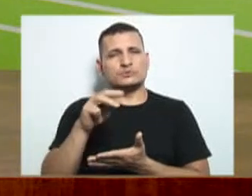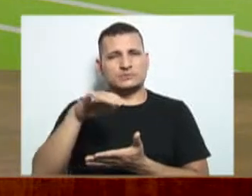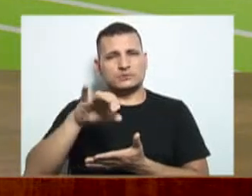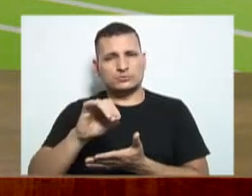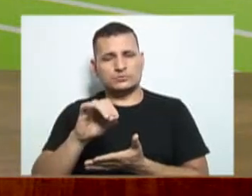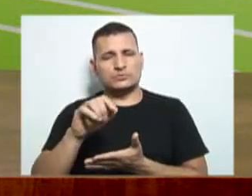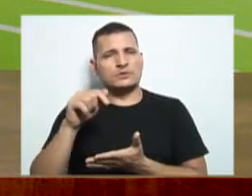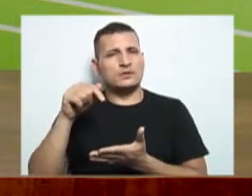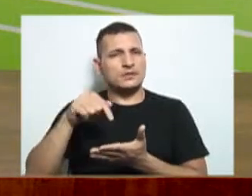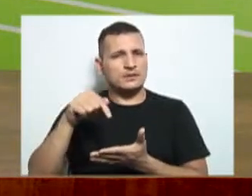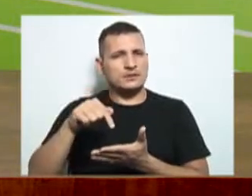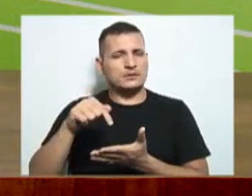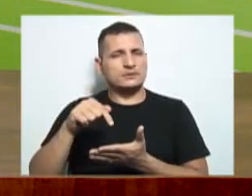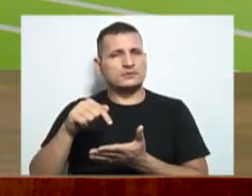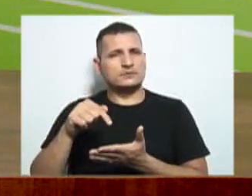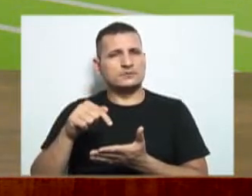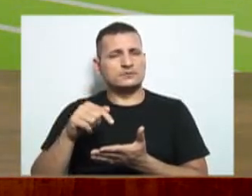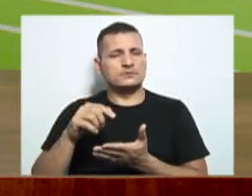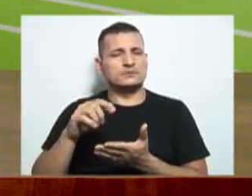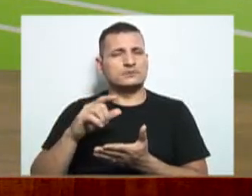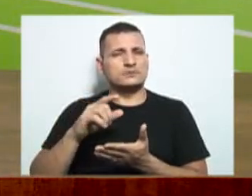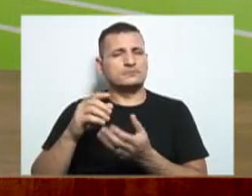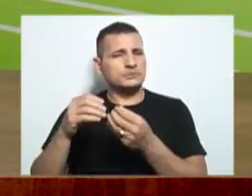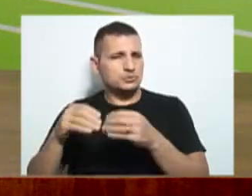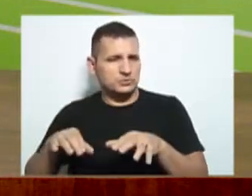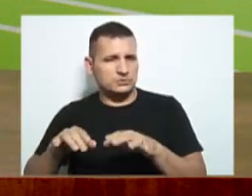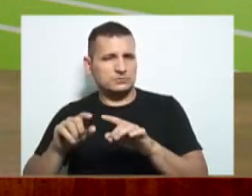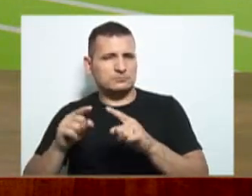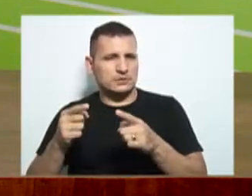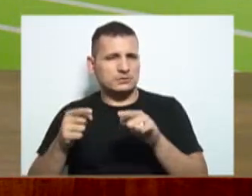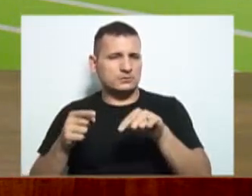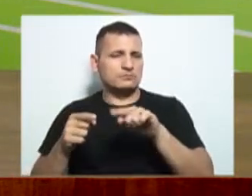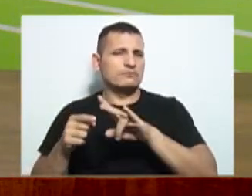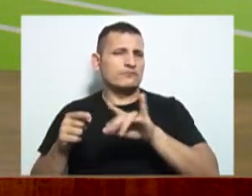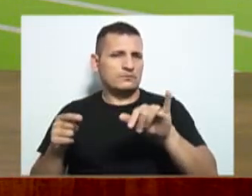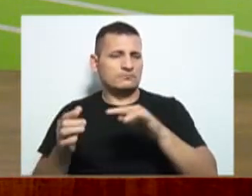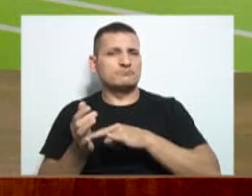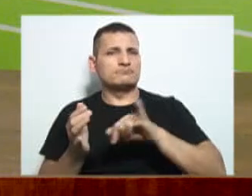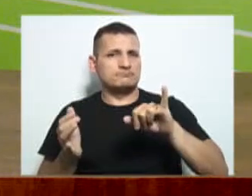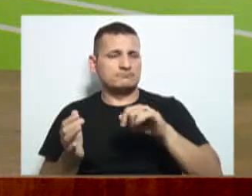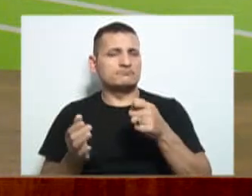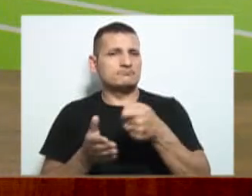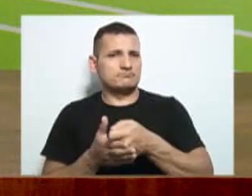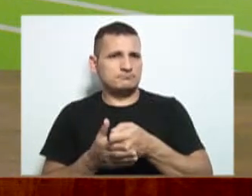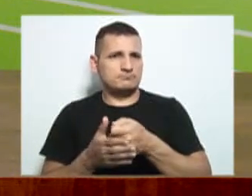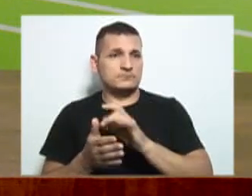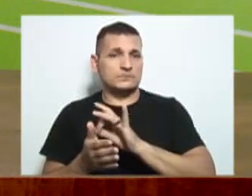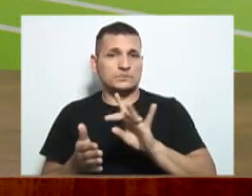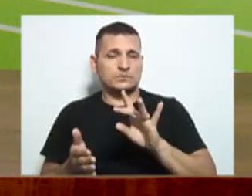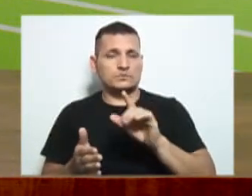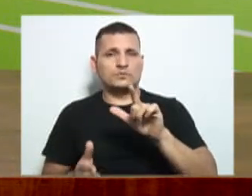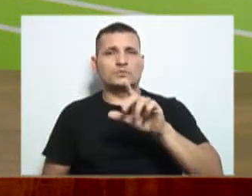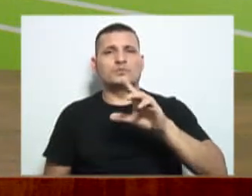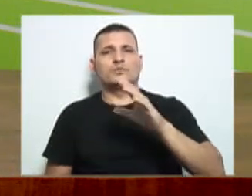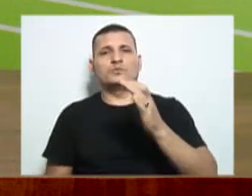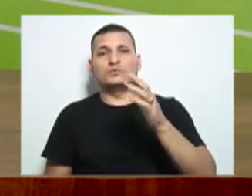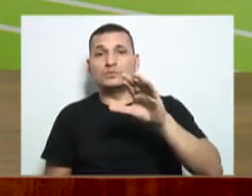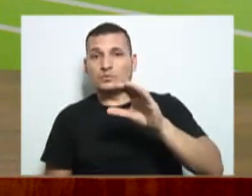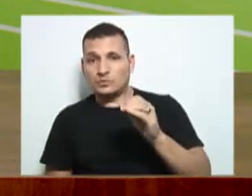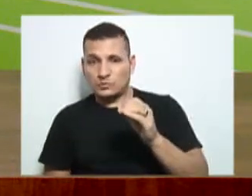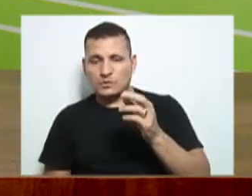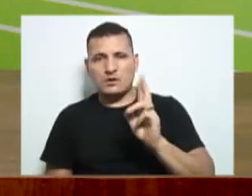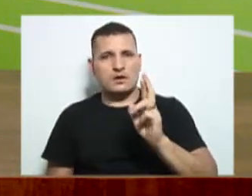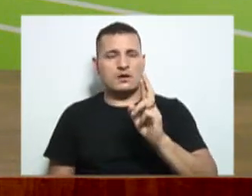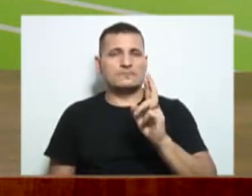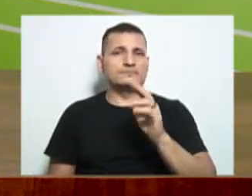na receita dos atos não cooperativos, ele vai incidir o imposto de renda. Só no lucro real que, no caso